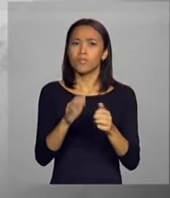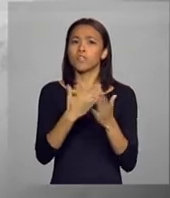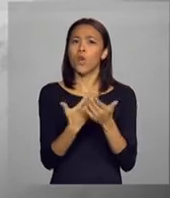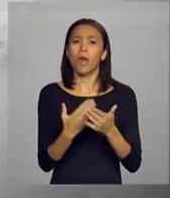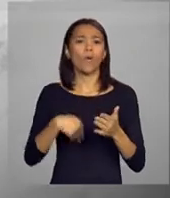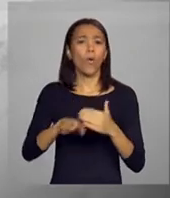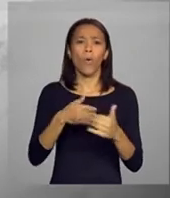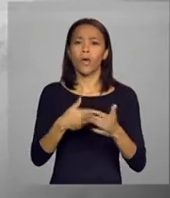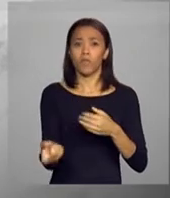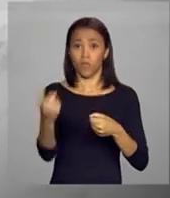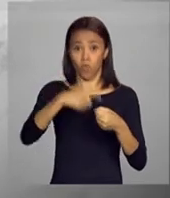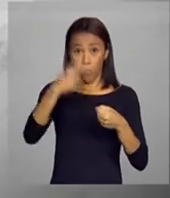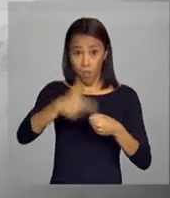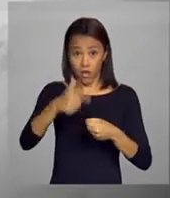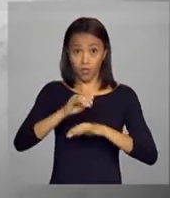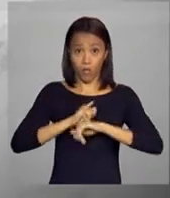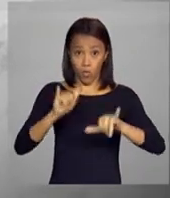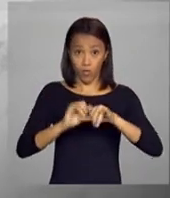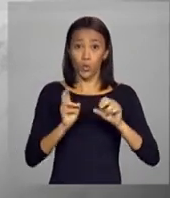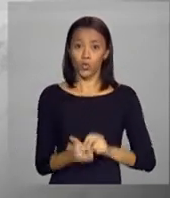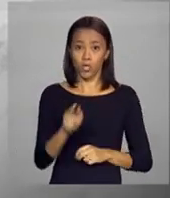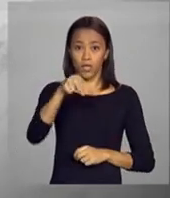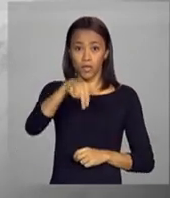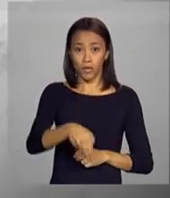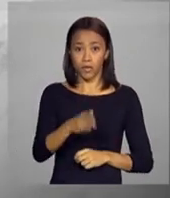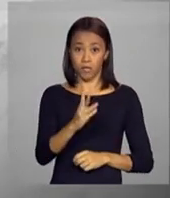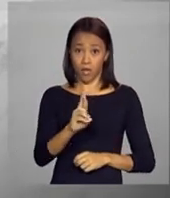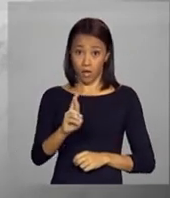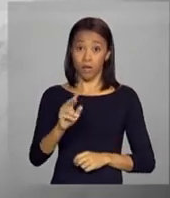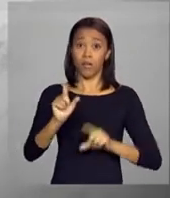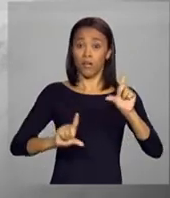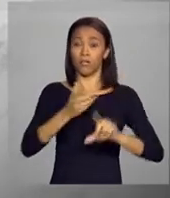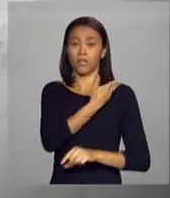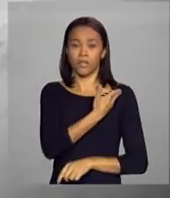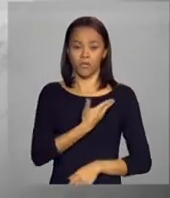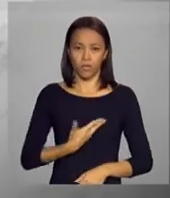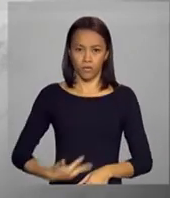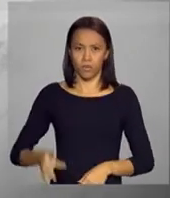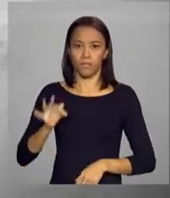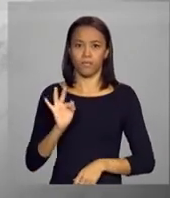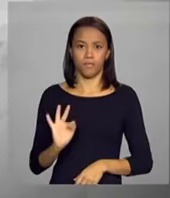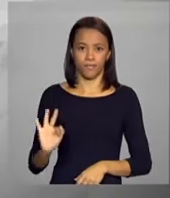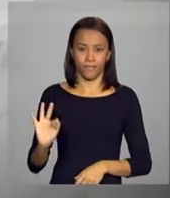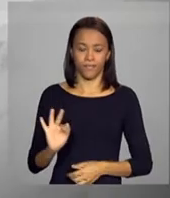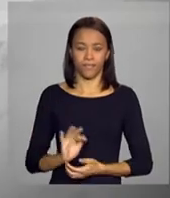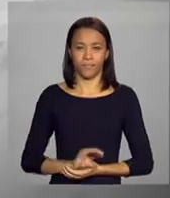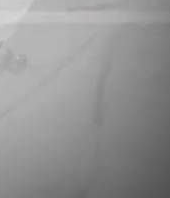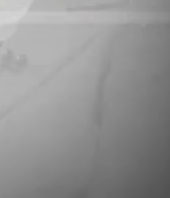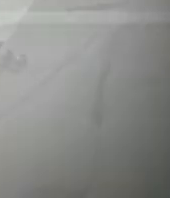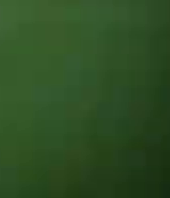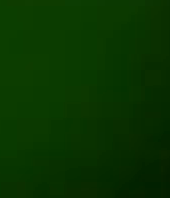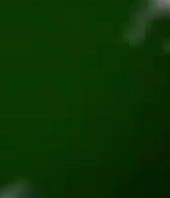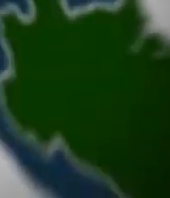voltar a qualquer momento com outras informações Continue com a gente na NBR a TV do Governo